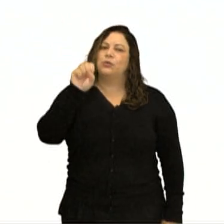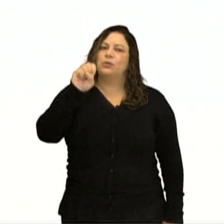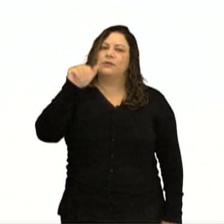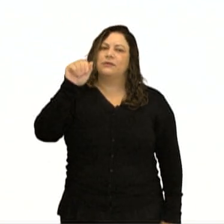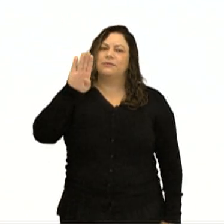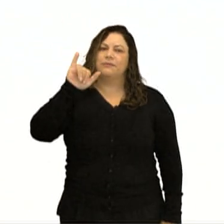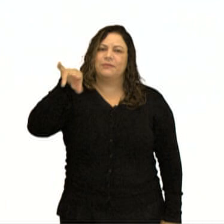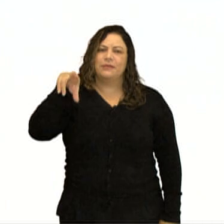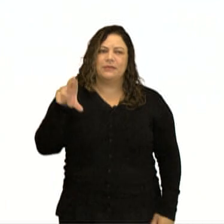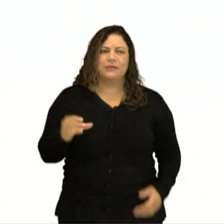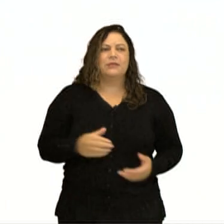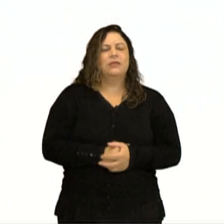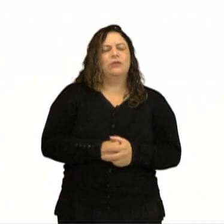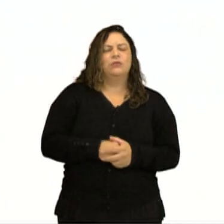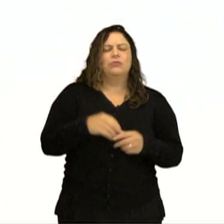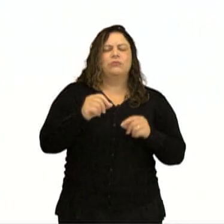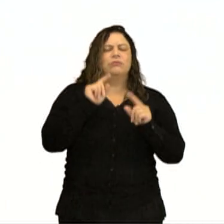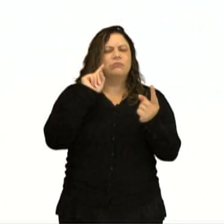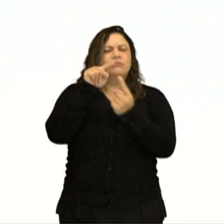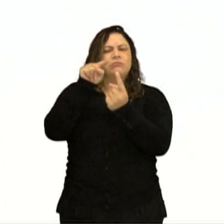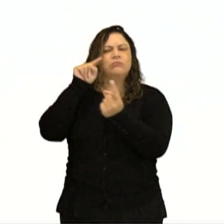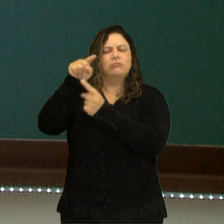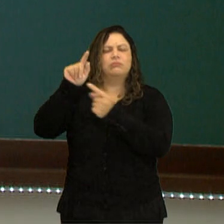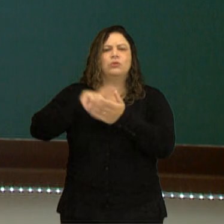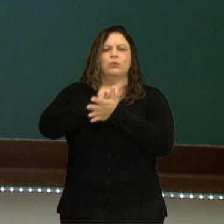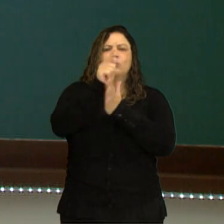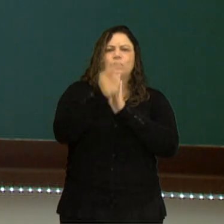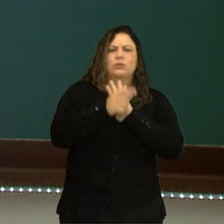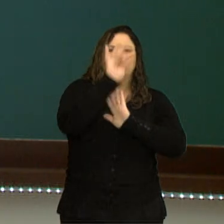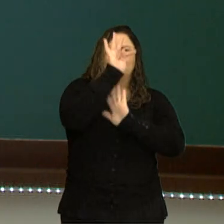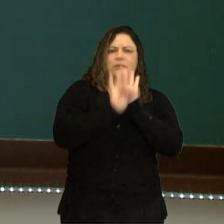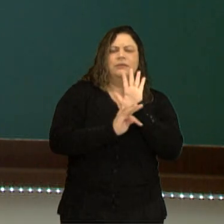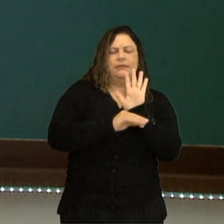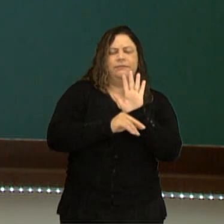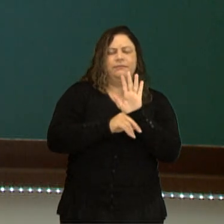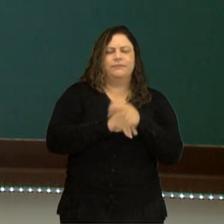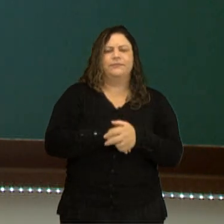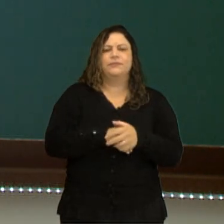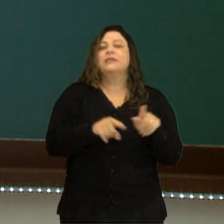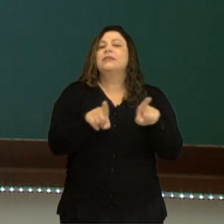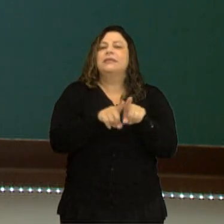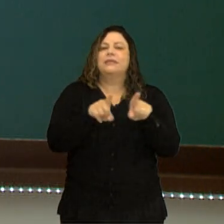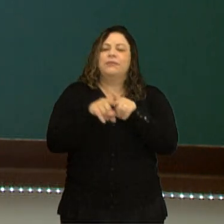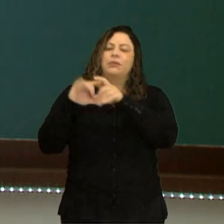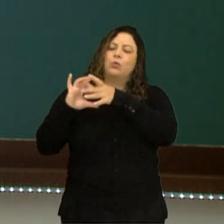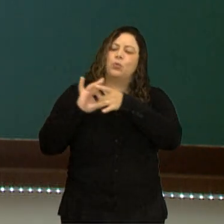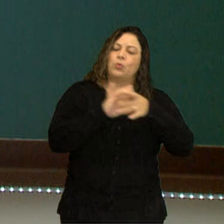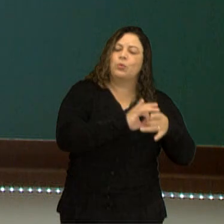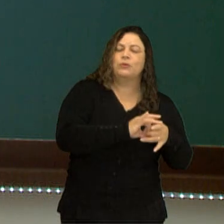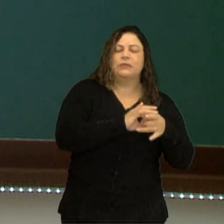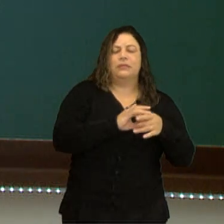gênero textual e reconhecemos a partir do texto um contexto da linguagem